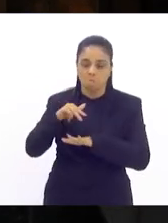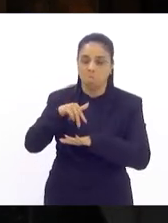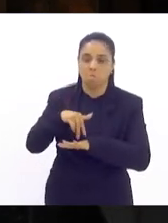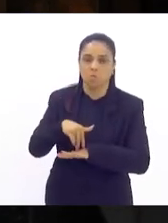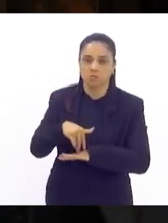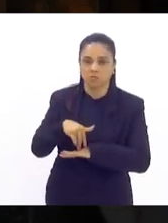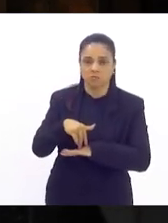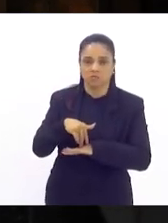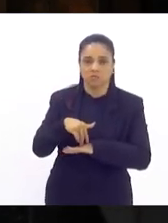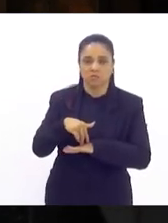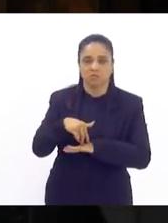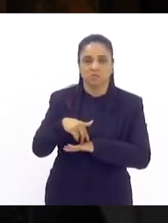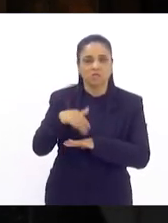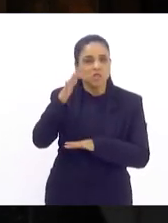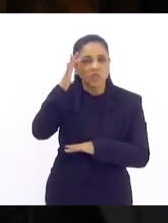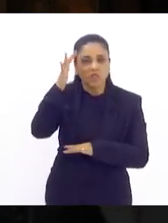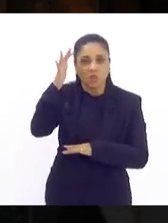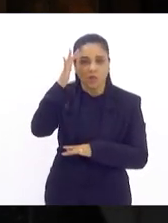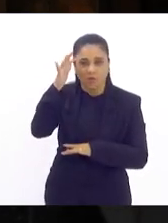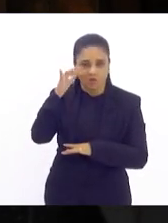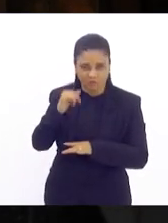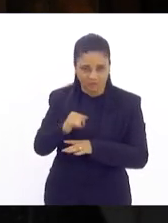e ideológico